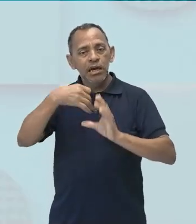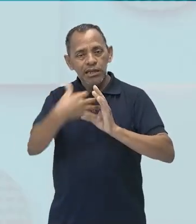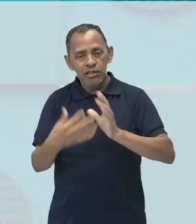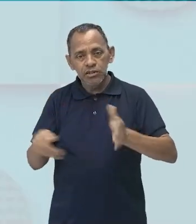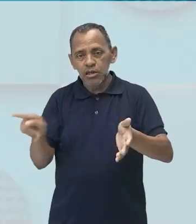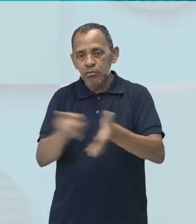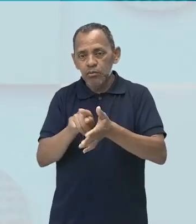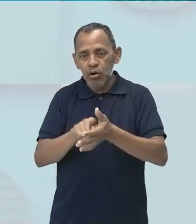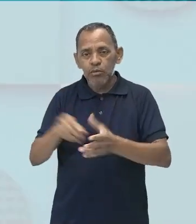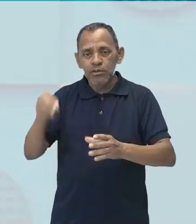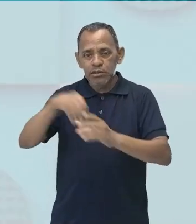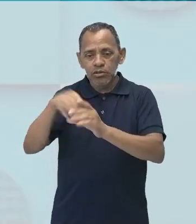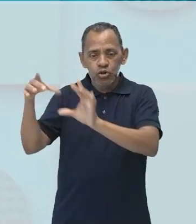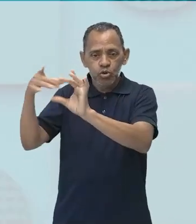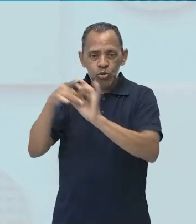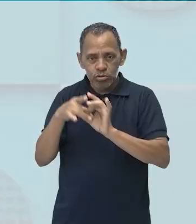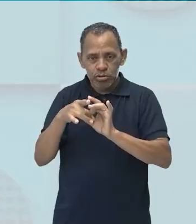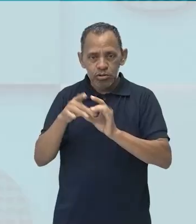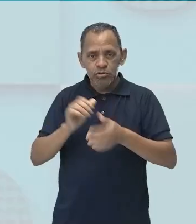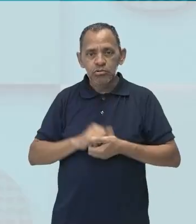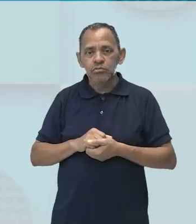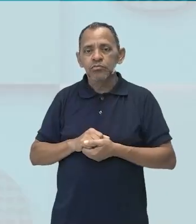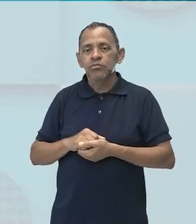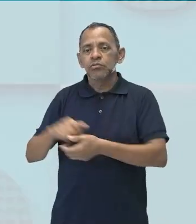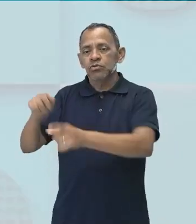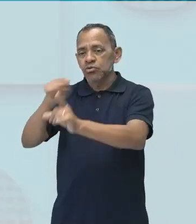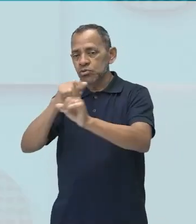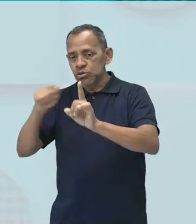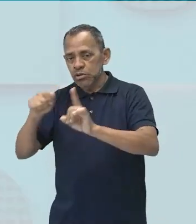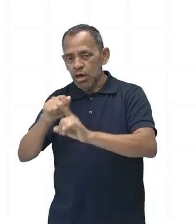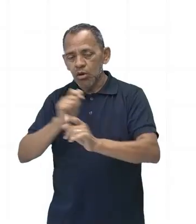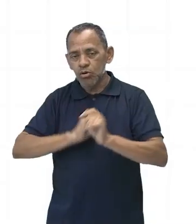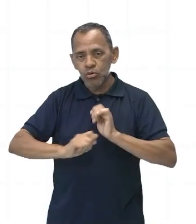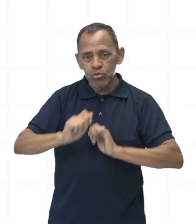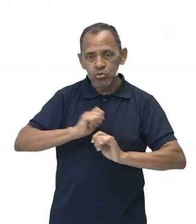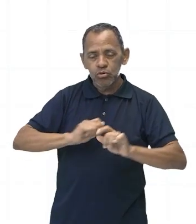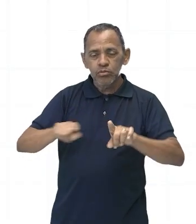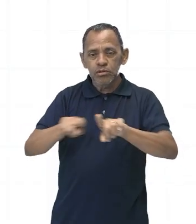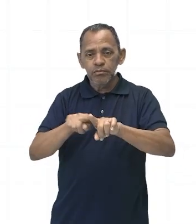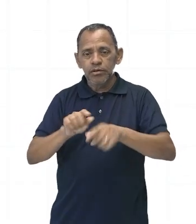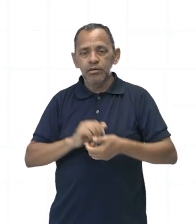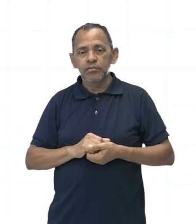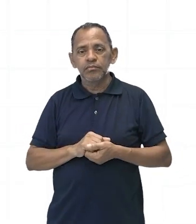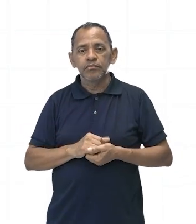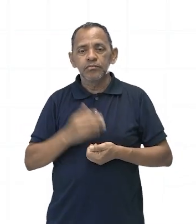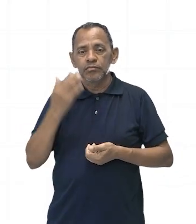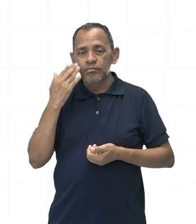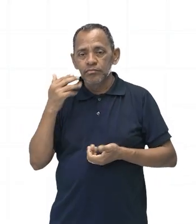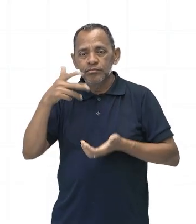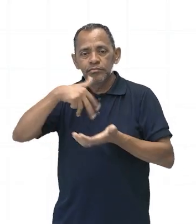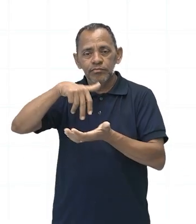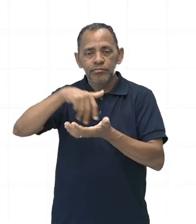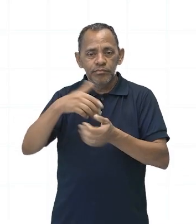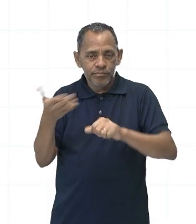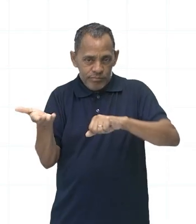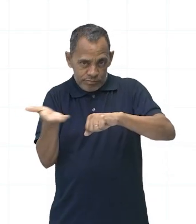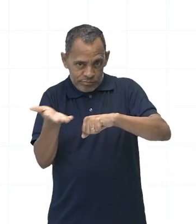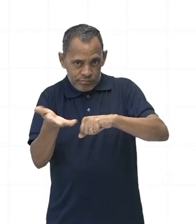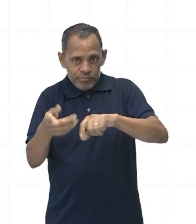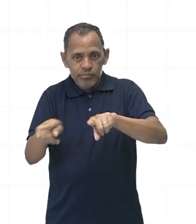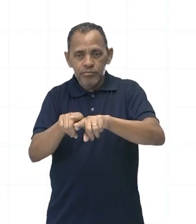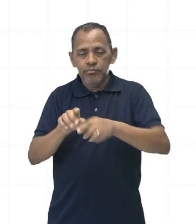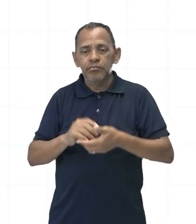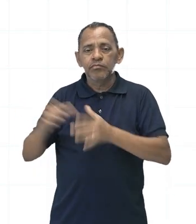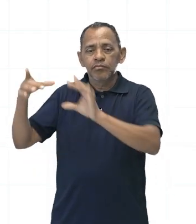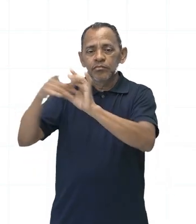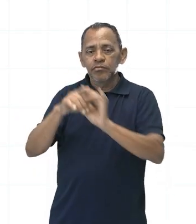seu contexto e econômico e social. Vamos ver? Então, a dança moderna surgiu no contexto da Segunda